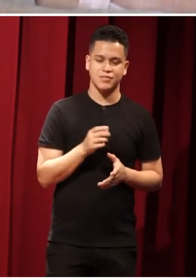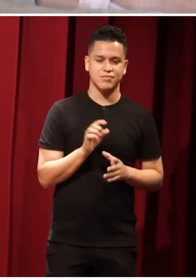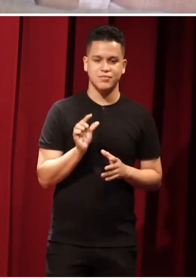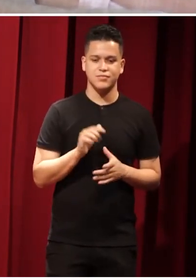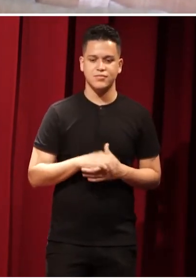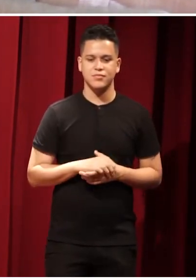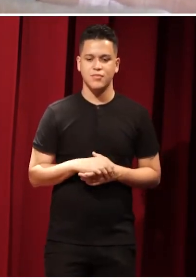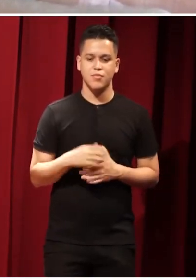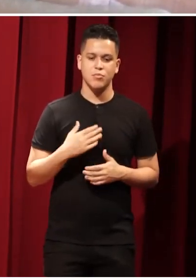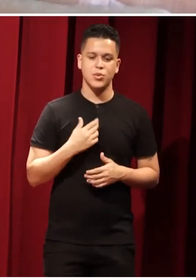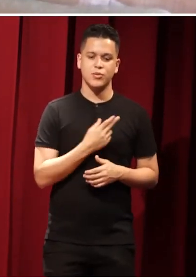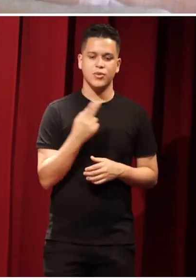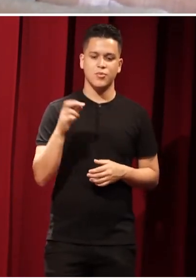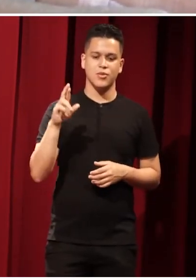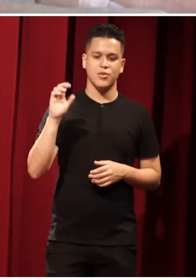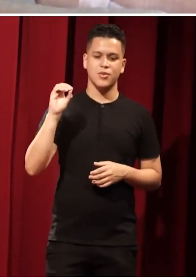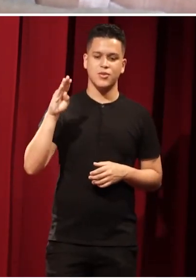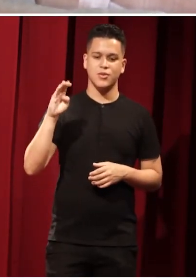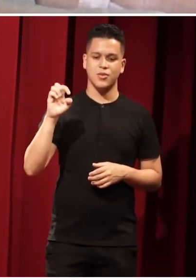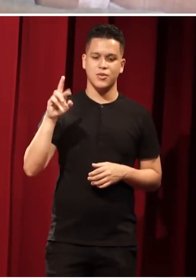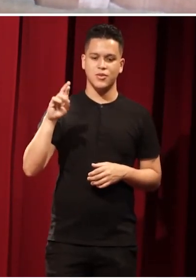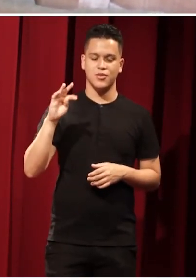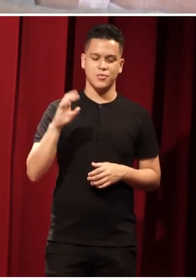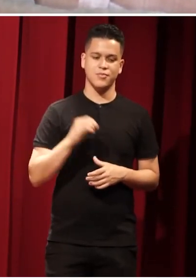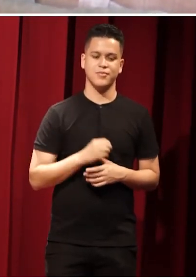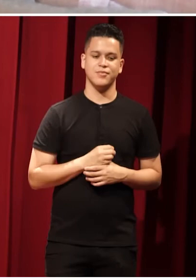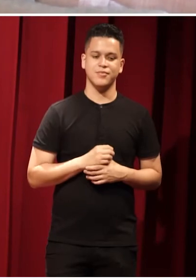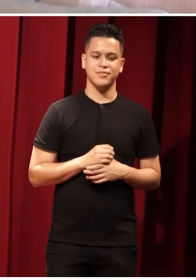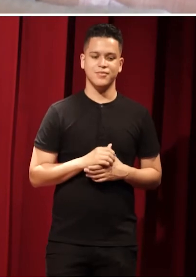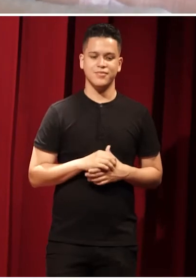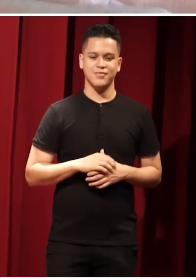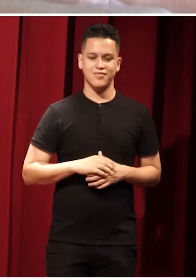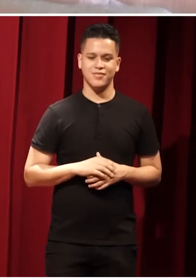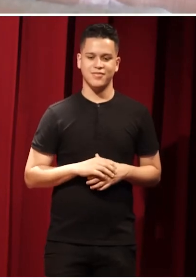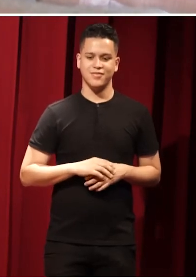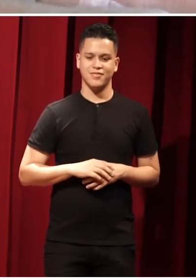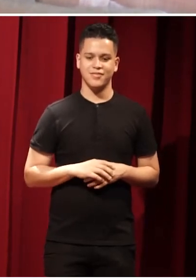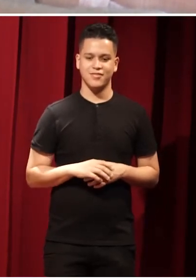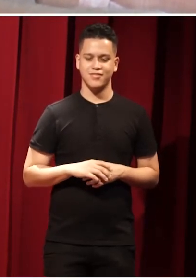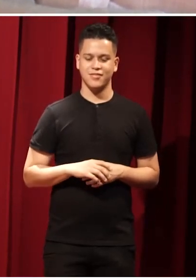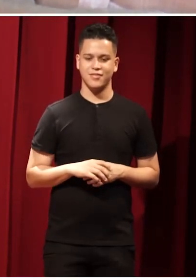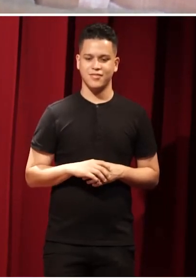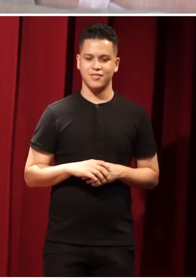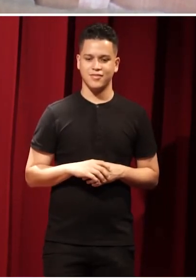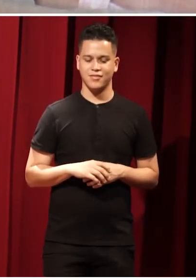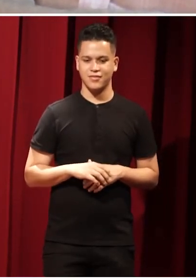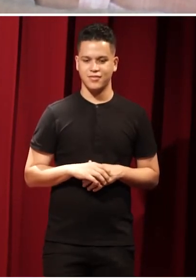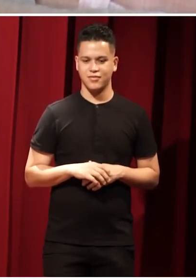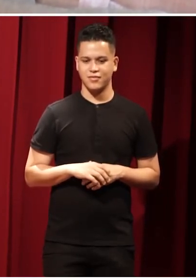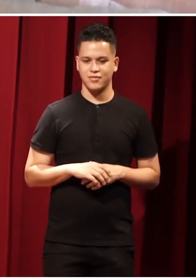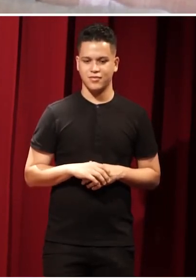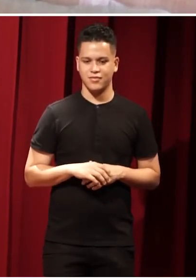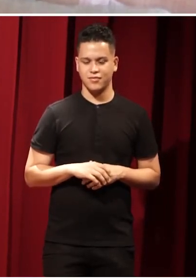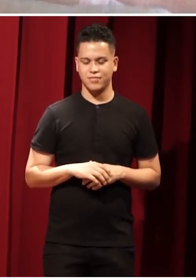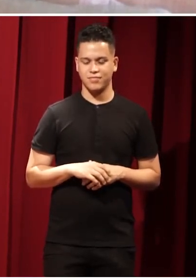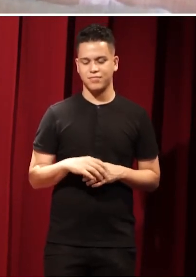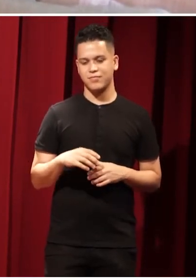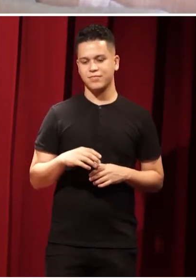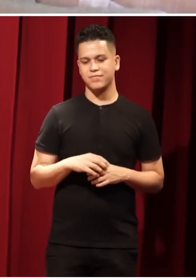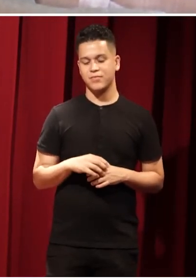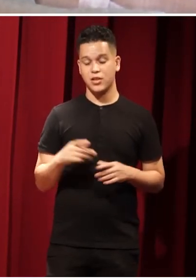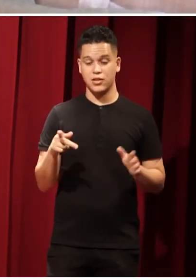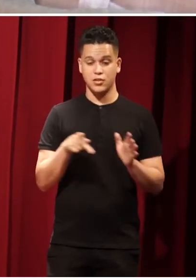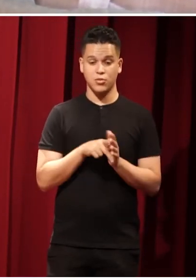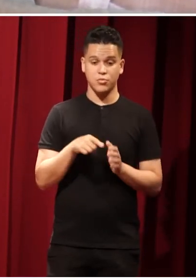Roberto Machacali, que a minha bisavó era Machacali. Uma comunidade indígena mineira, né? Um